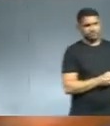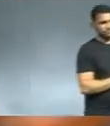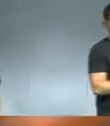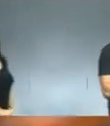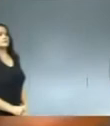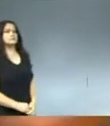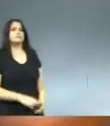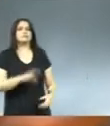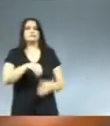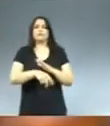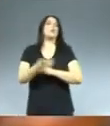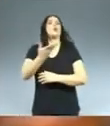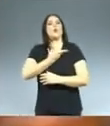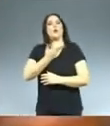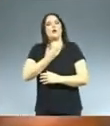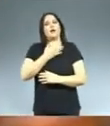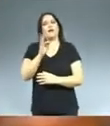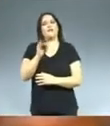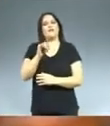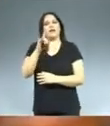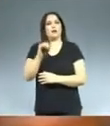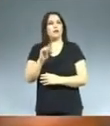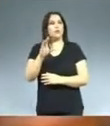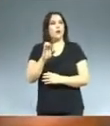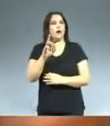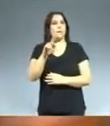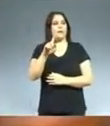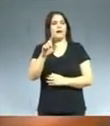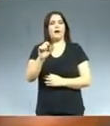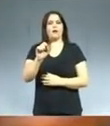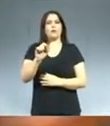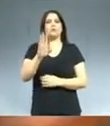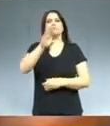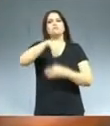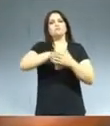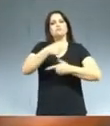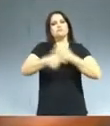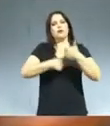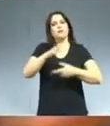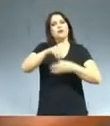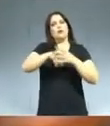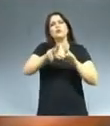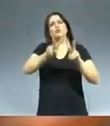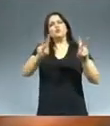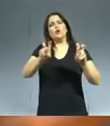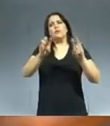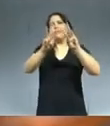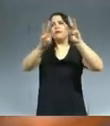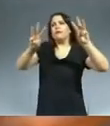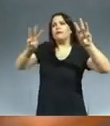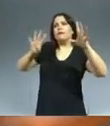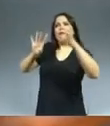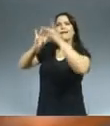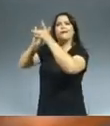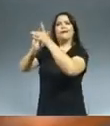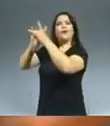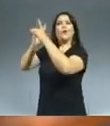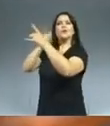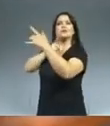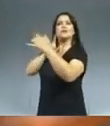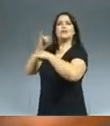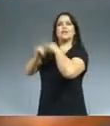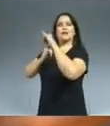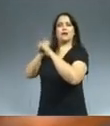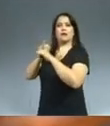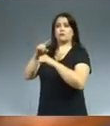meu colega o secretário Fernando Camargo tem participado ativamente da questão da conectividade né e uma região como essa a